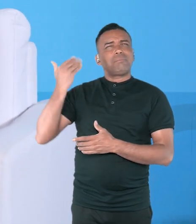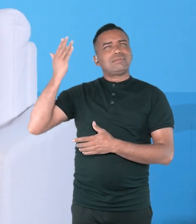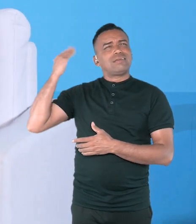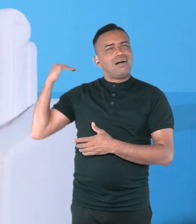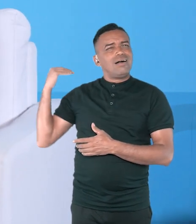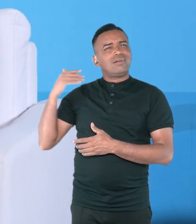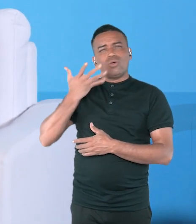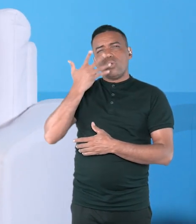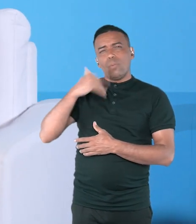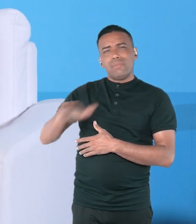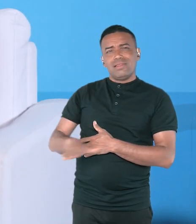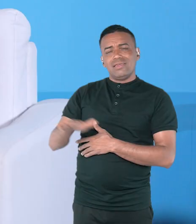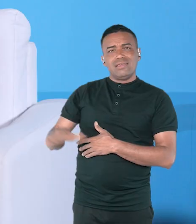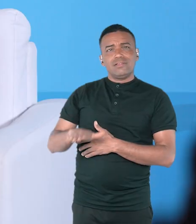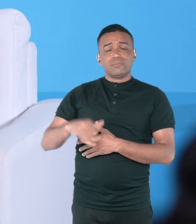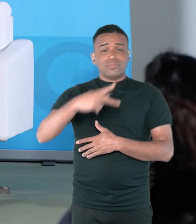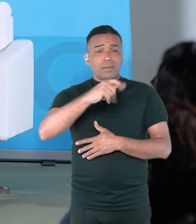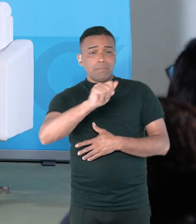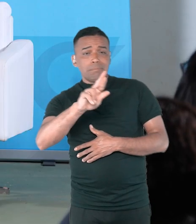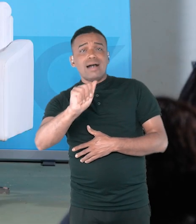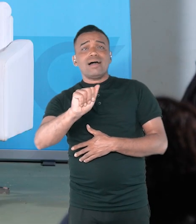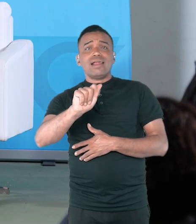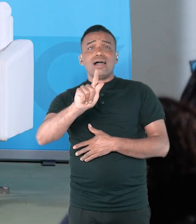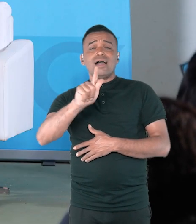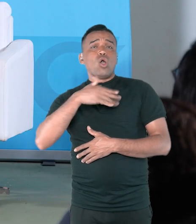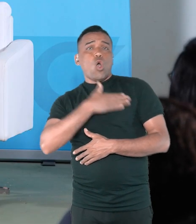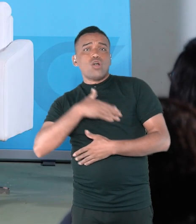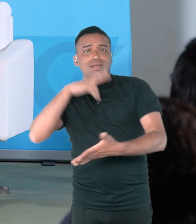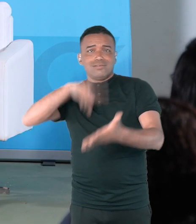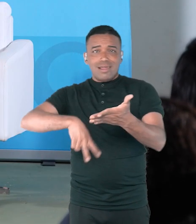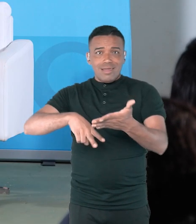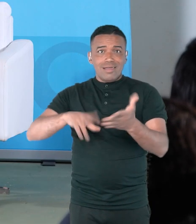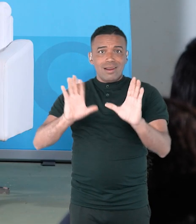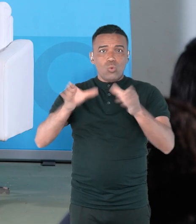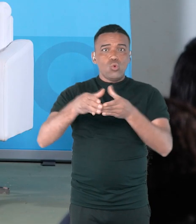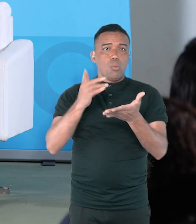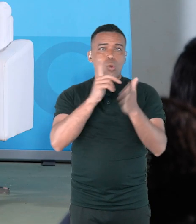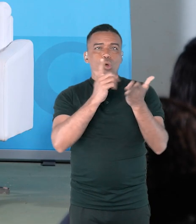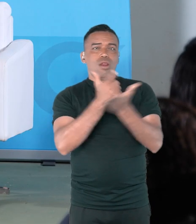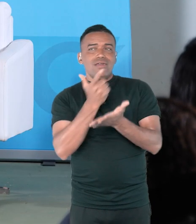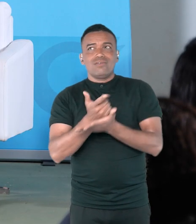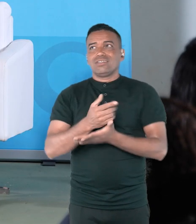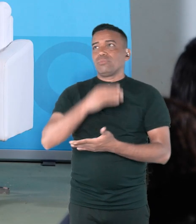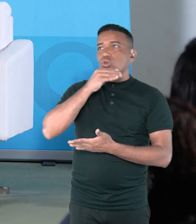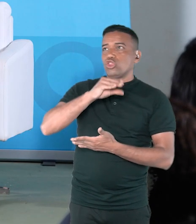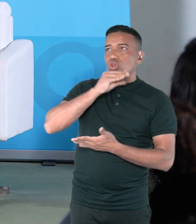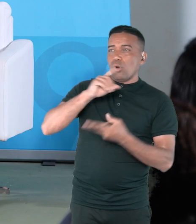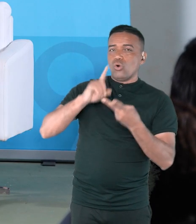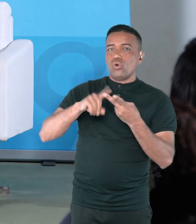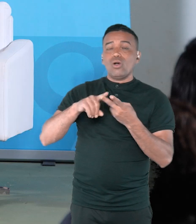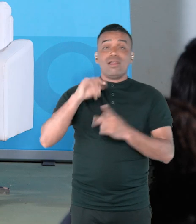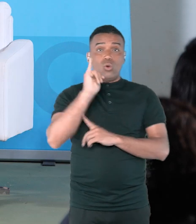tinha, quando eu era menina, que chamava Para Gostar de Ler. Você lembra? Que era, assim, um pouco de